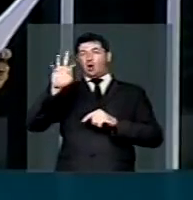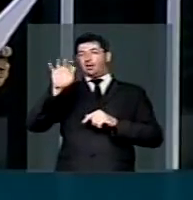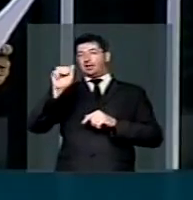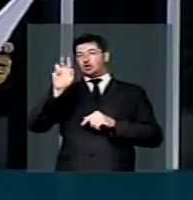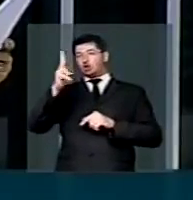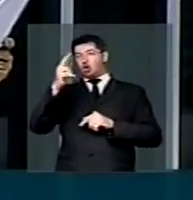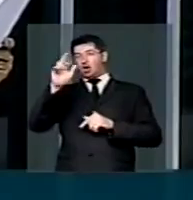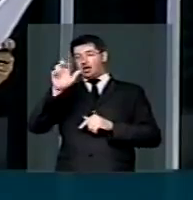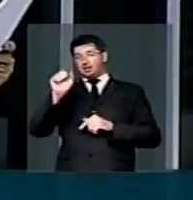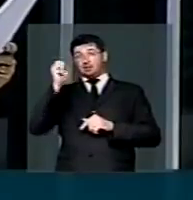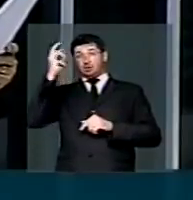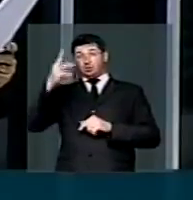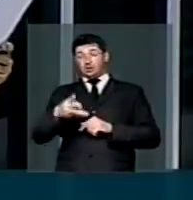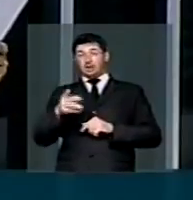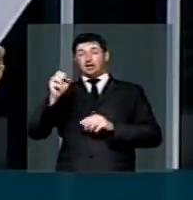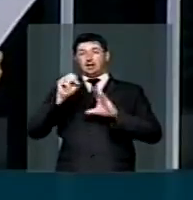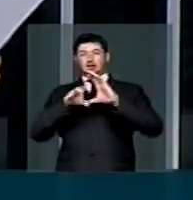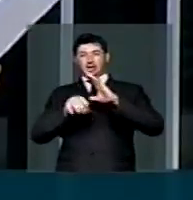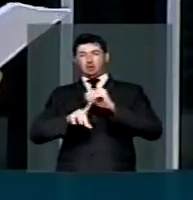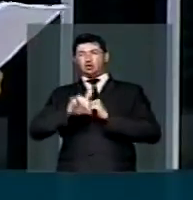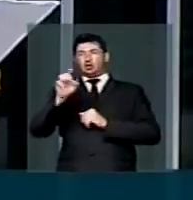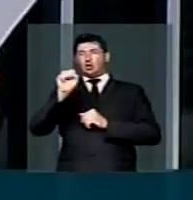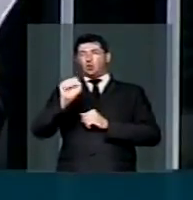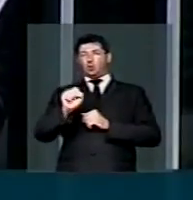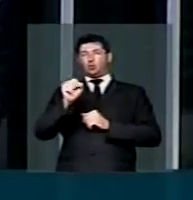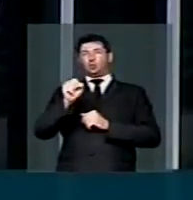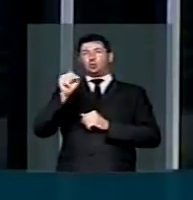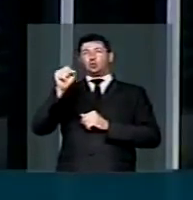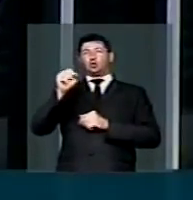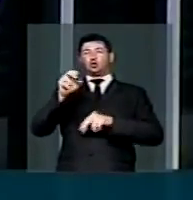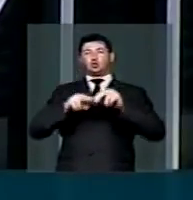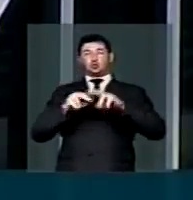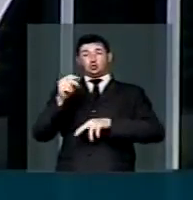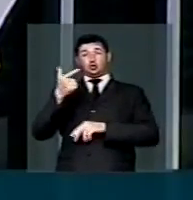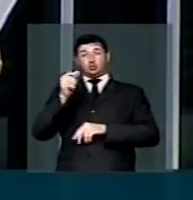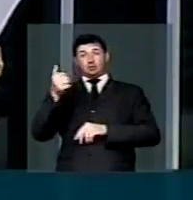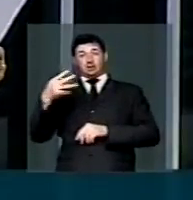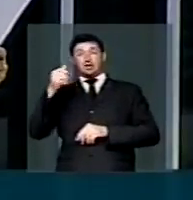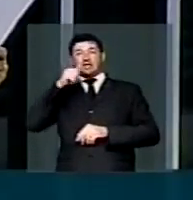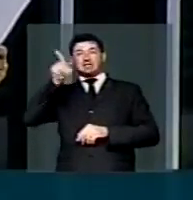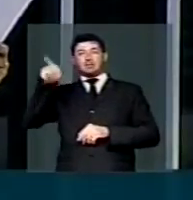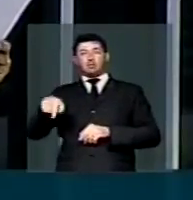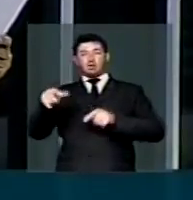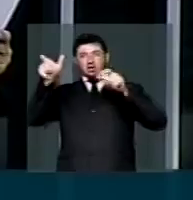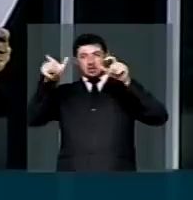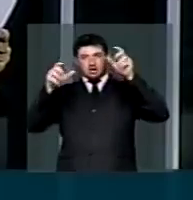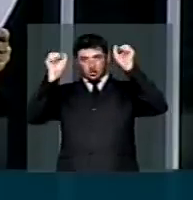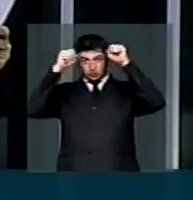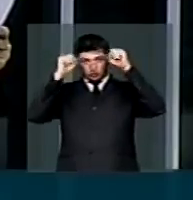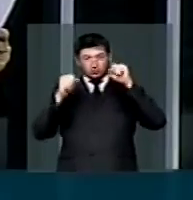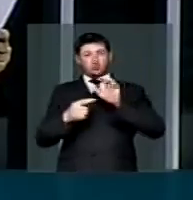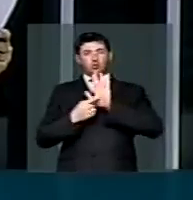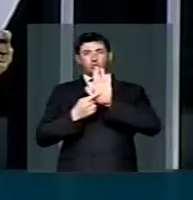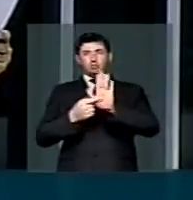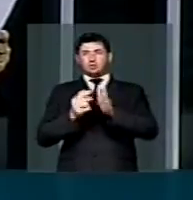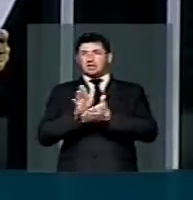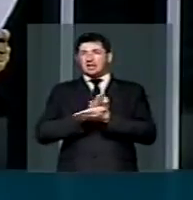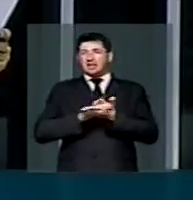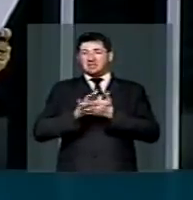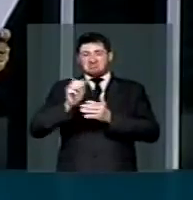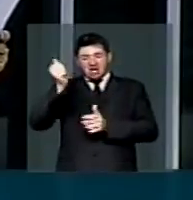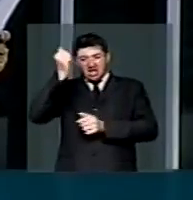Rede Globo, na madrugada do dia 8/6 de 2014, essa senhora não demonstrou